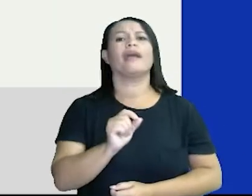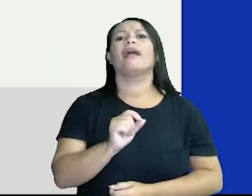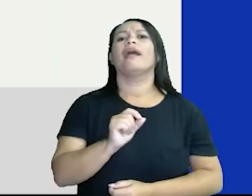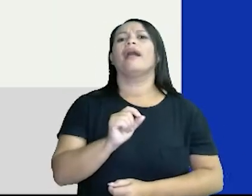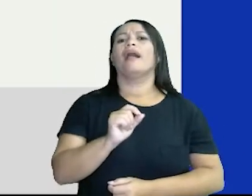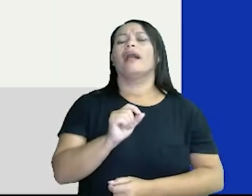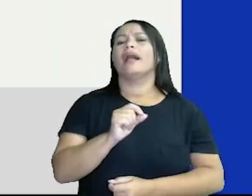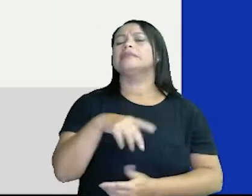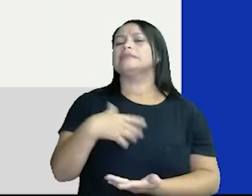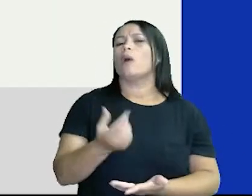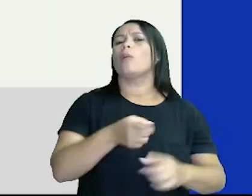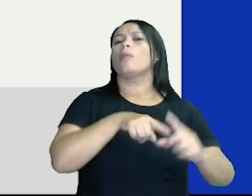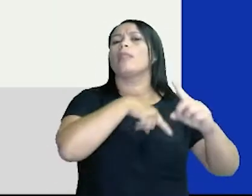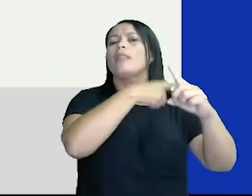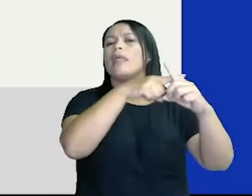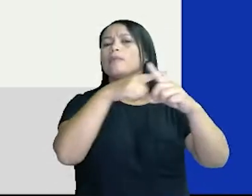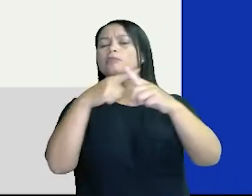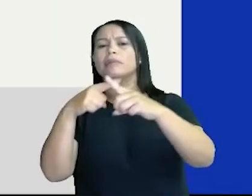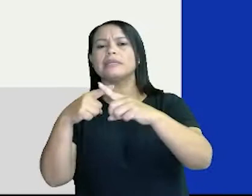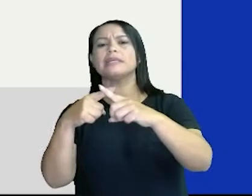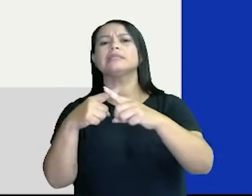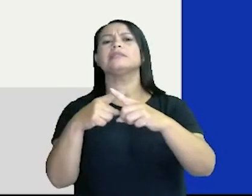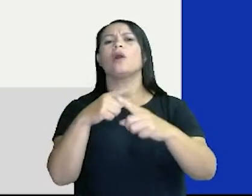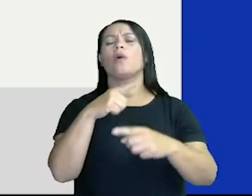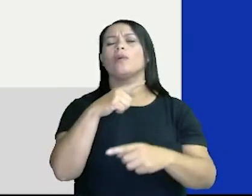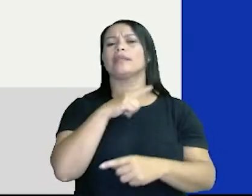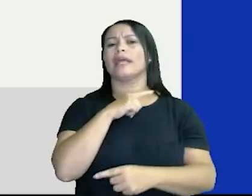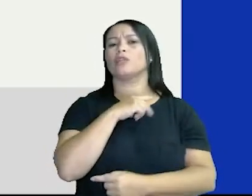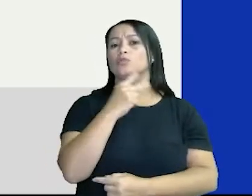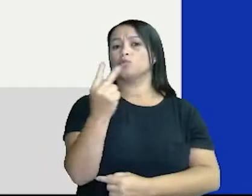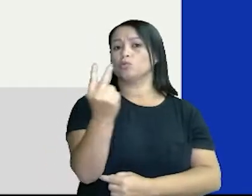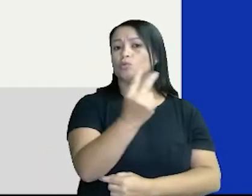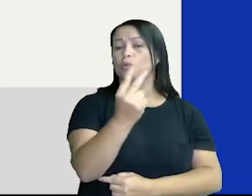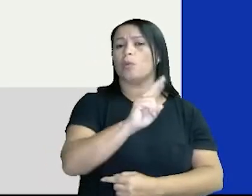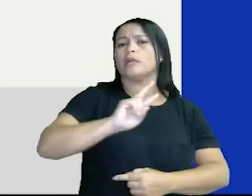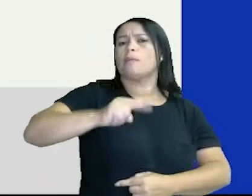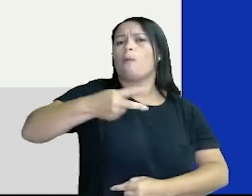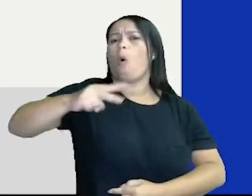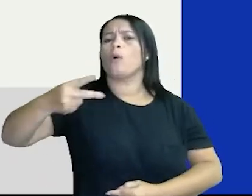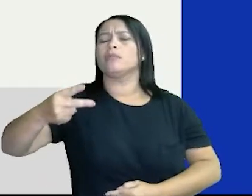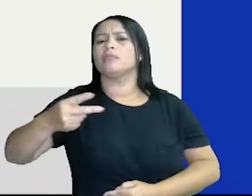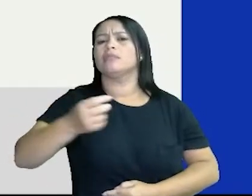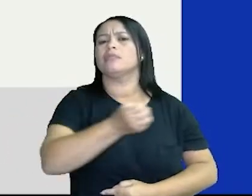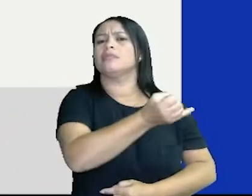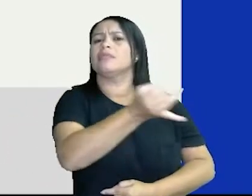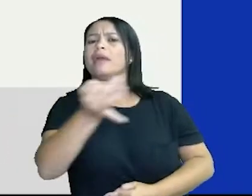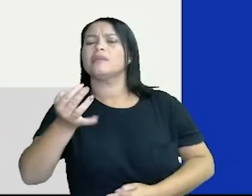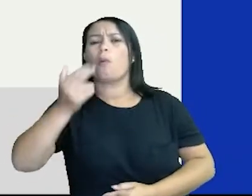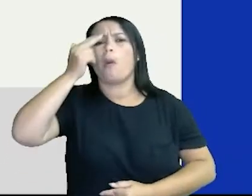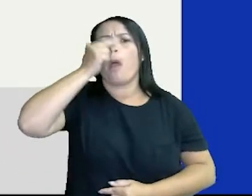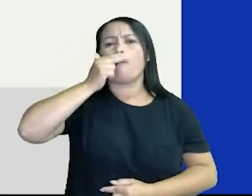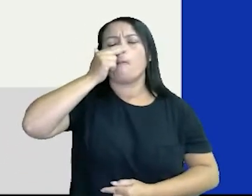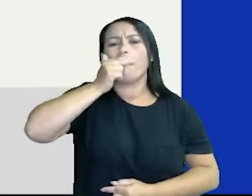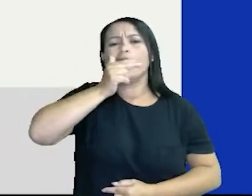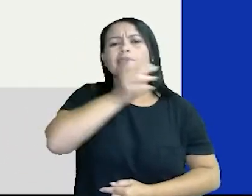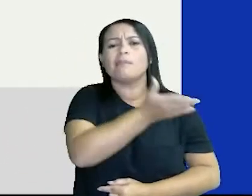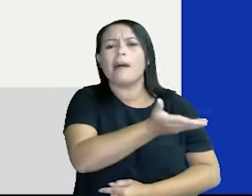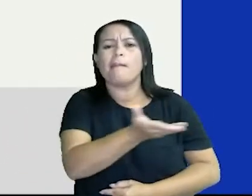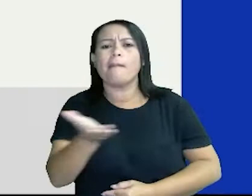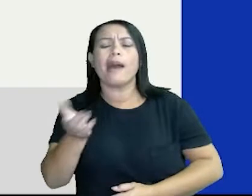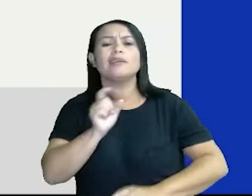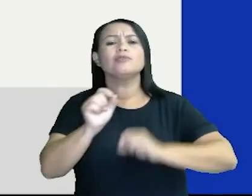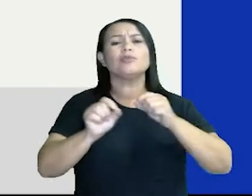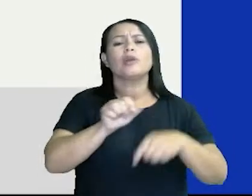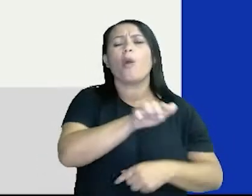então não multiplicação entre duas potências com a mesma base para calcular o resultado